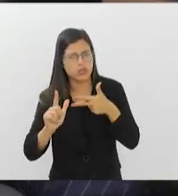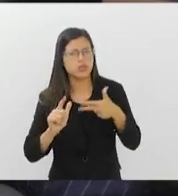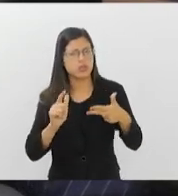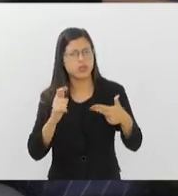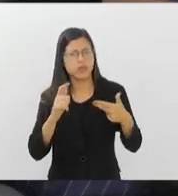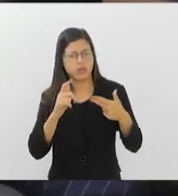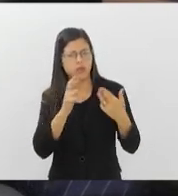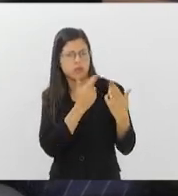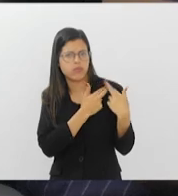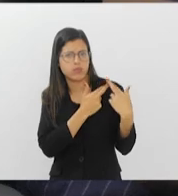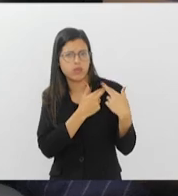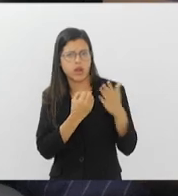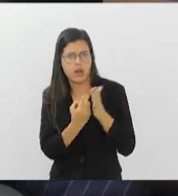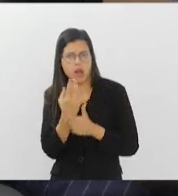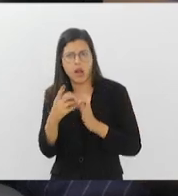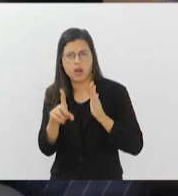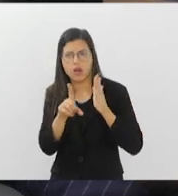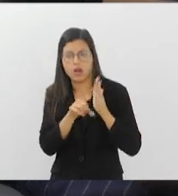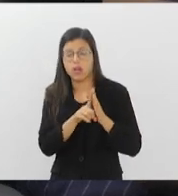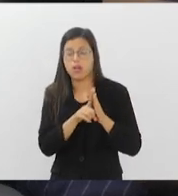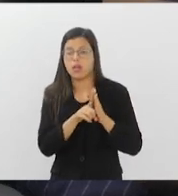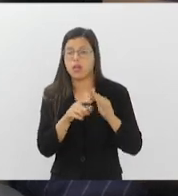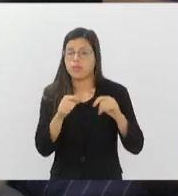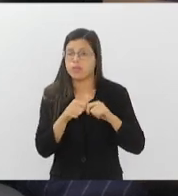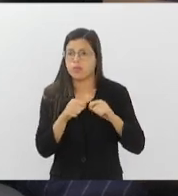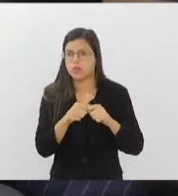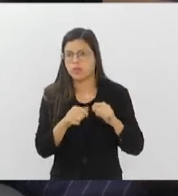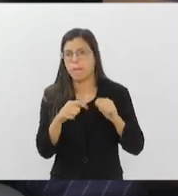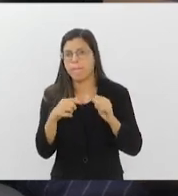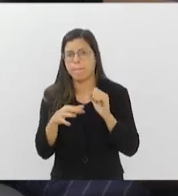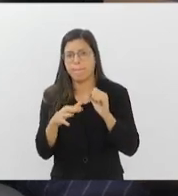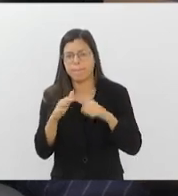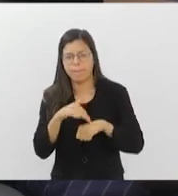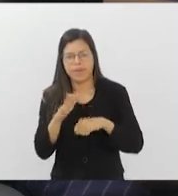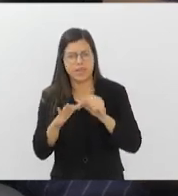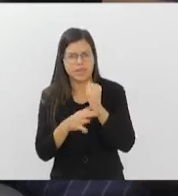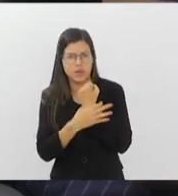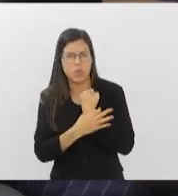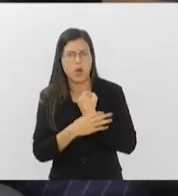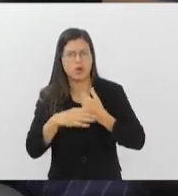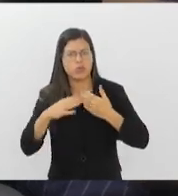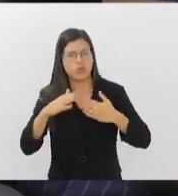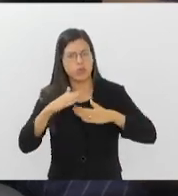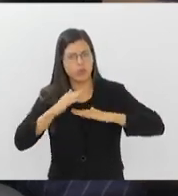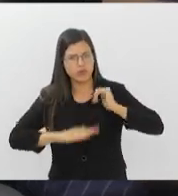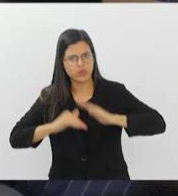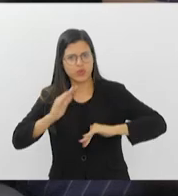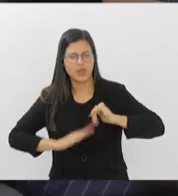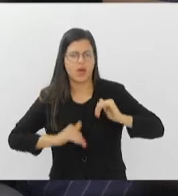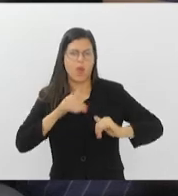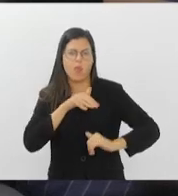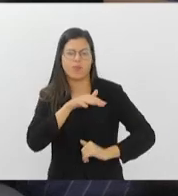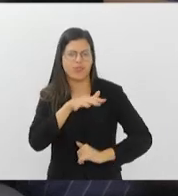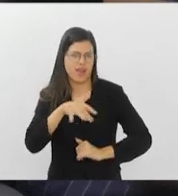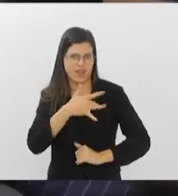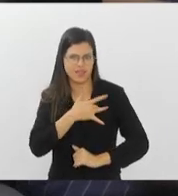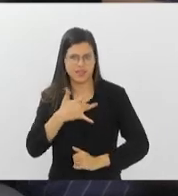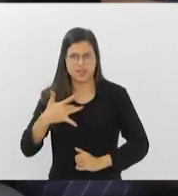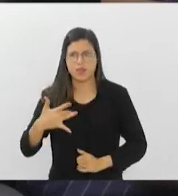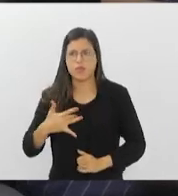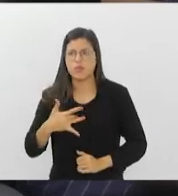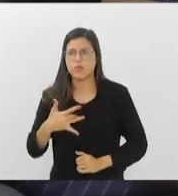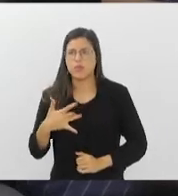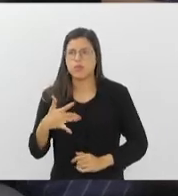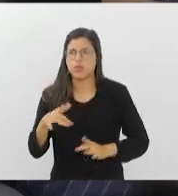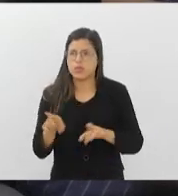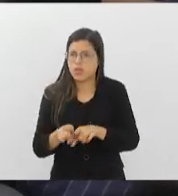fazer com que dê mais segurança, não só aos funcionários que trabalham na saúde, mas também às pessoas que precisam usar a rede pública de saúde.